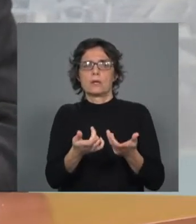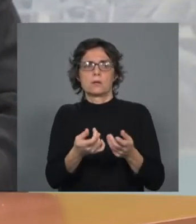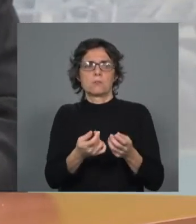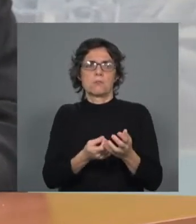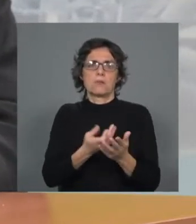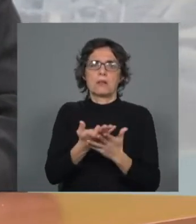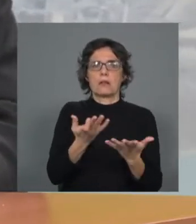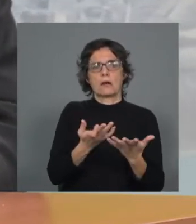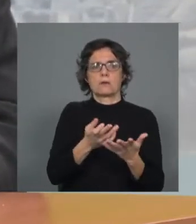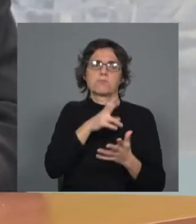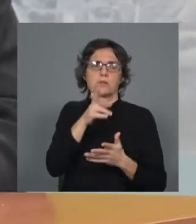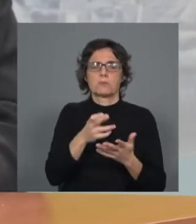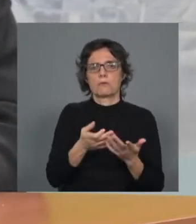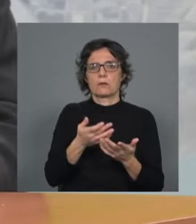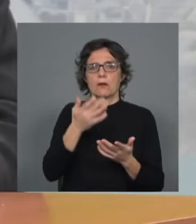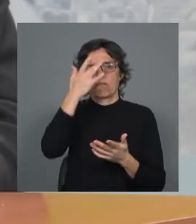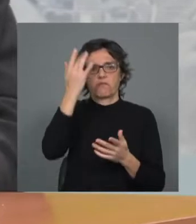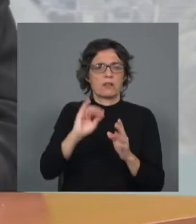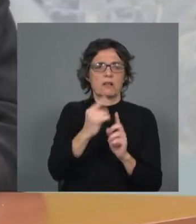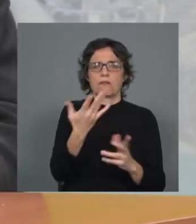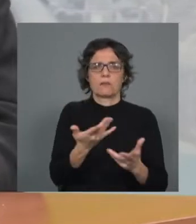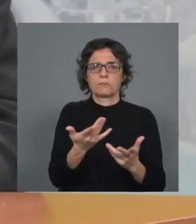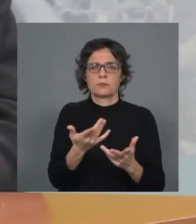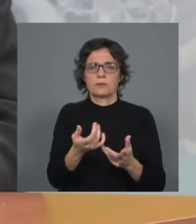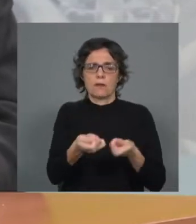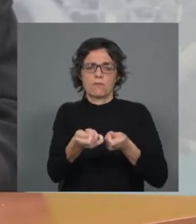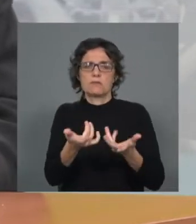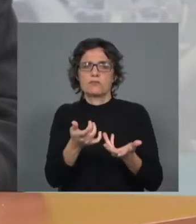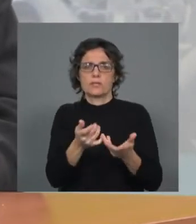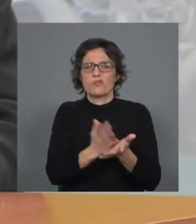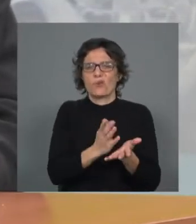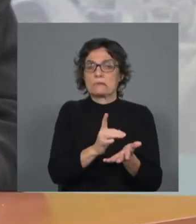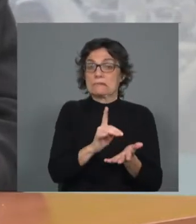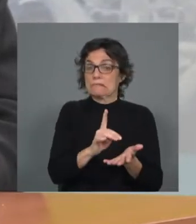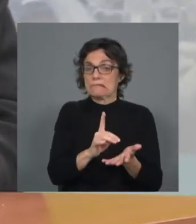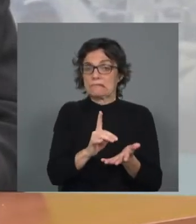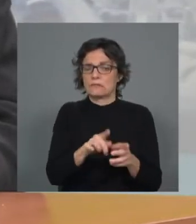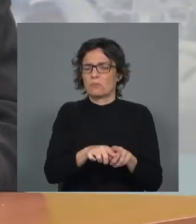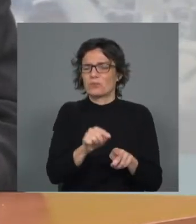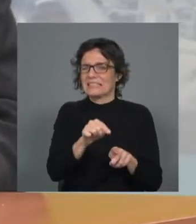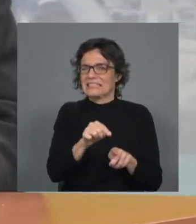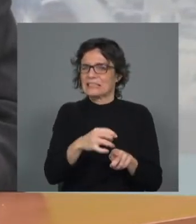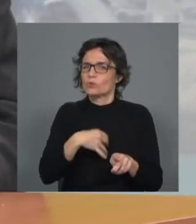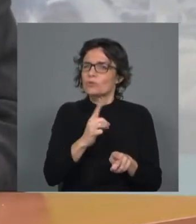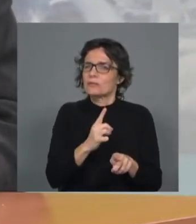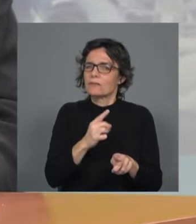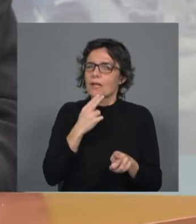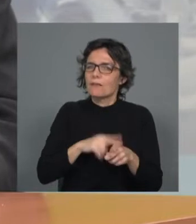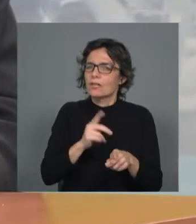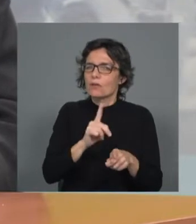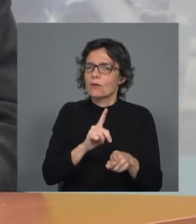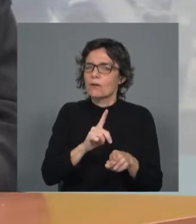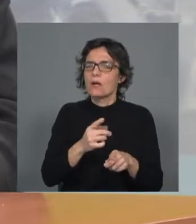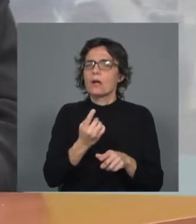soluções fáceis, rápidas, através de remendos. Isto parece-nos que é